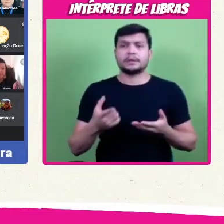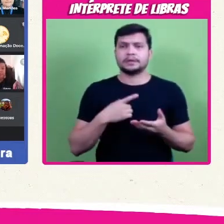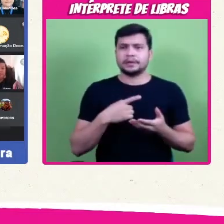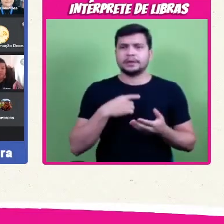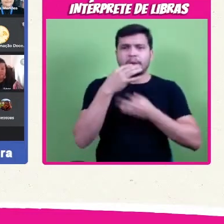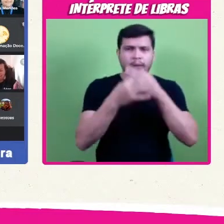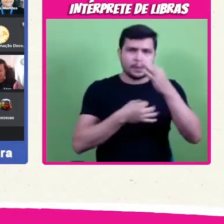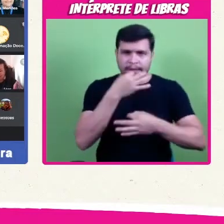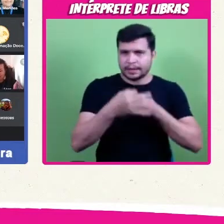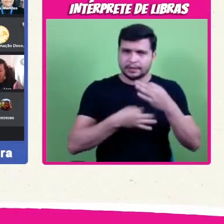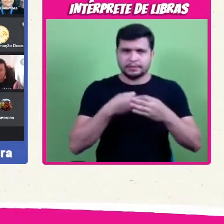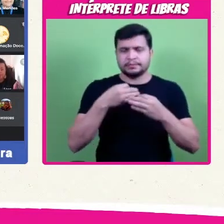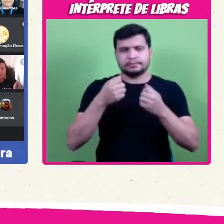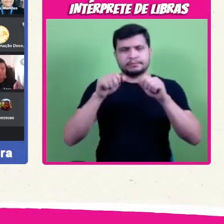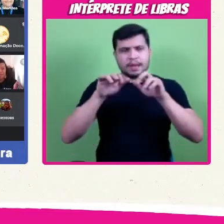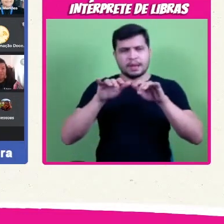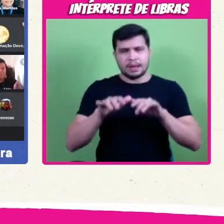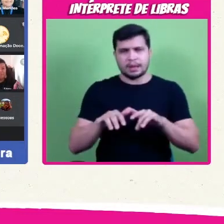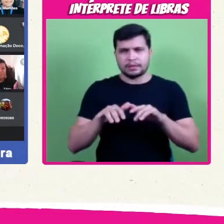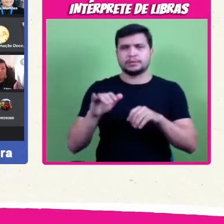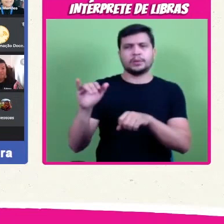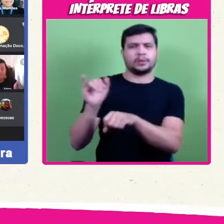vamos aqui lê-los, né?